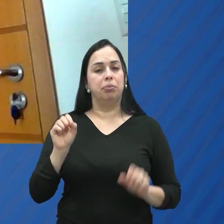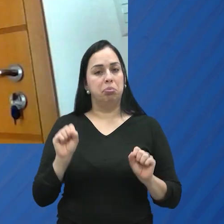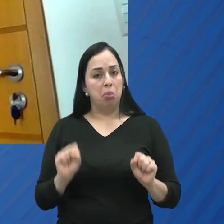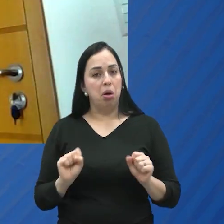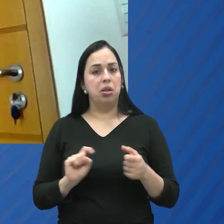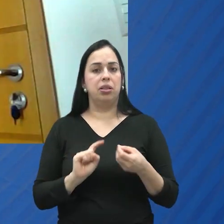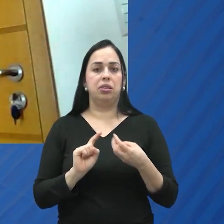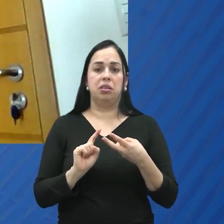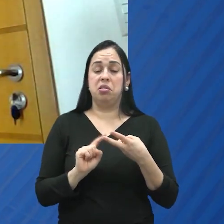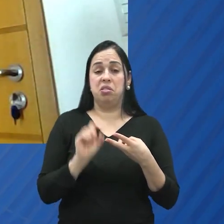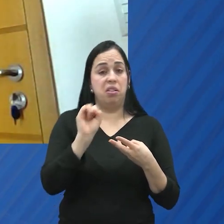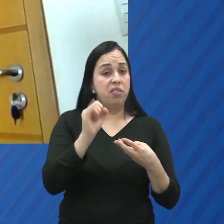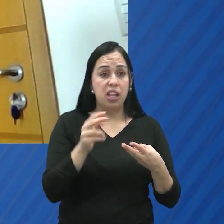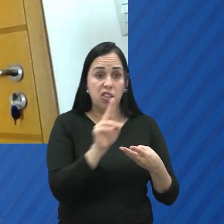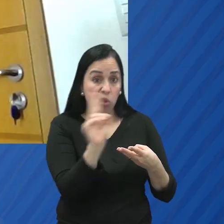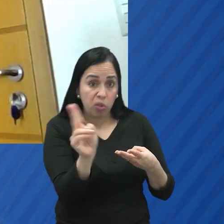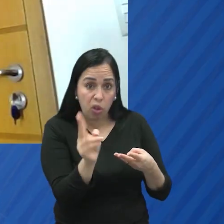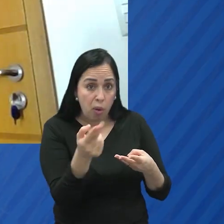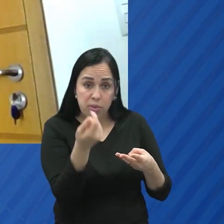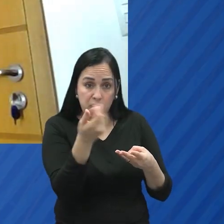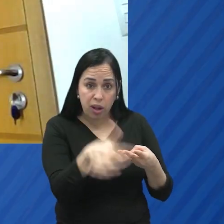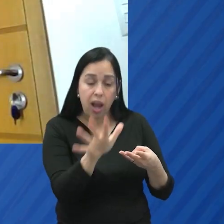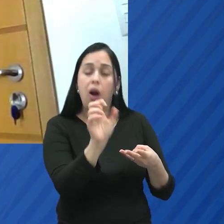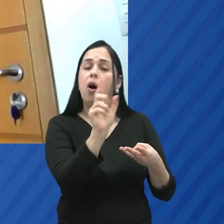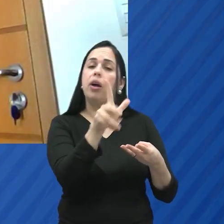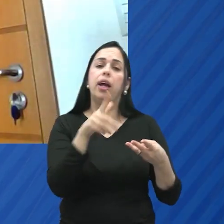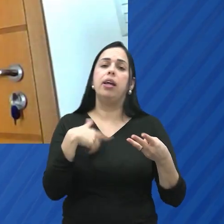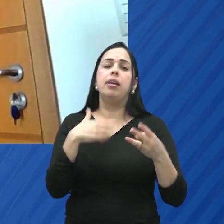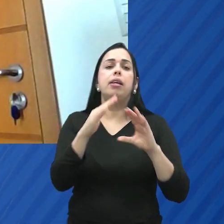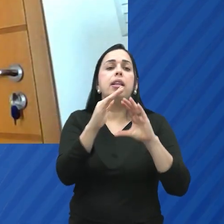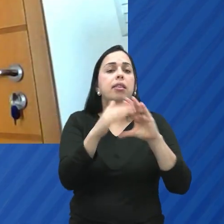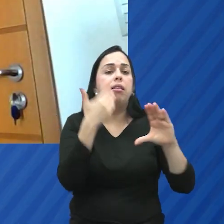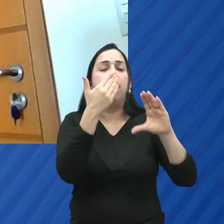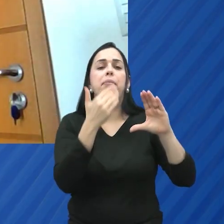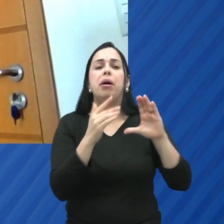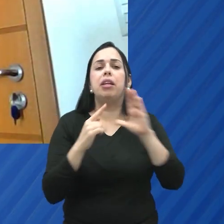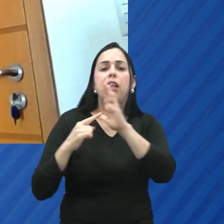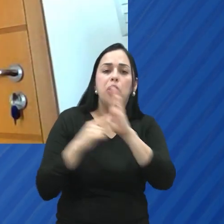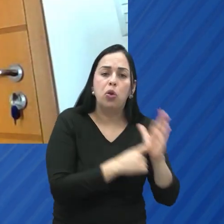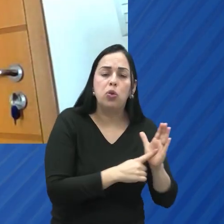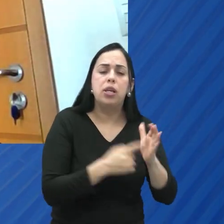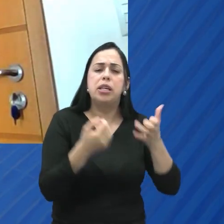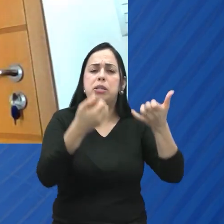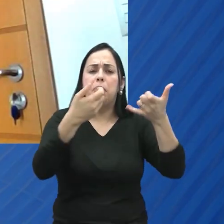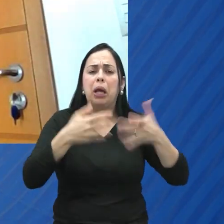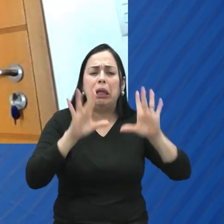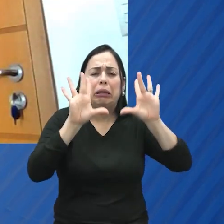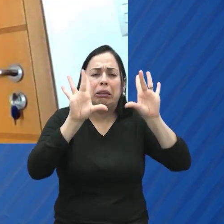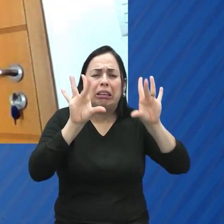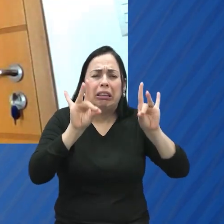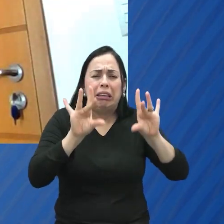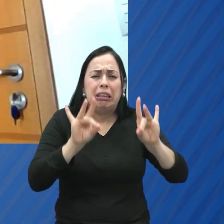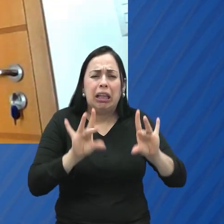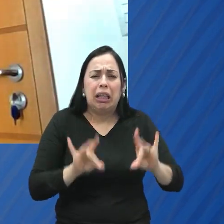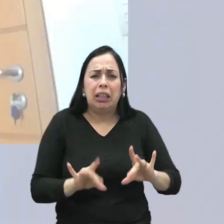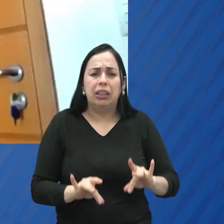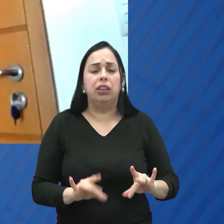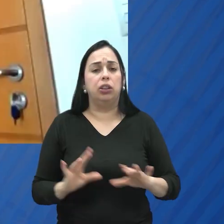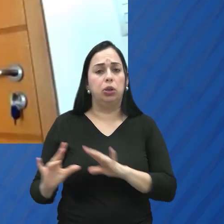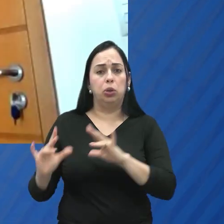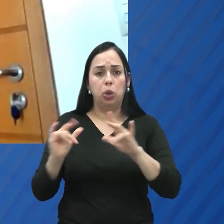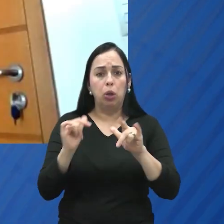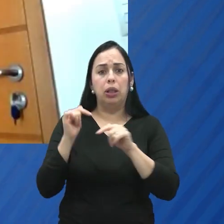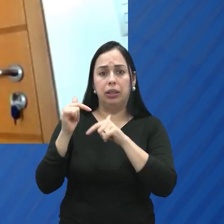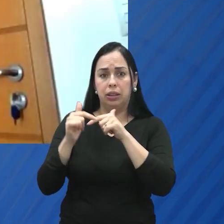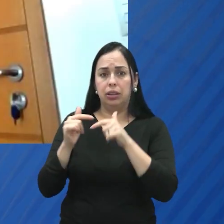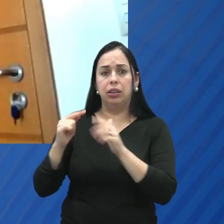www.prt15.mpt.mp.br. Você pode também não se identificar, se você preferir. O que é importante é que você relate realmente tudo o que você tem conhecimento, né? Toda